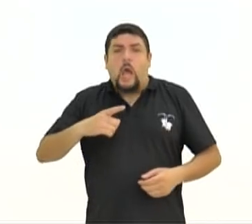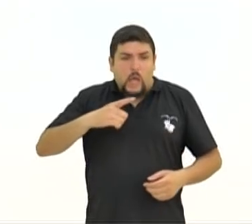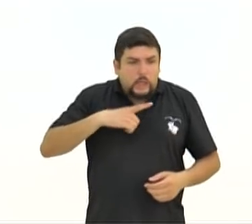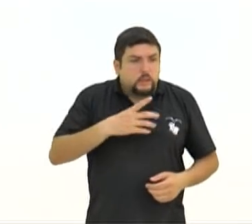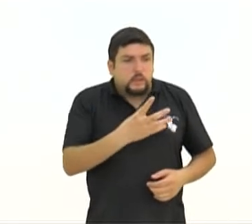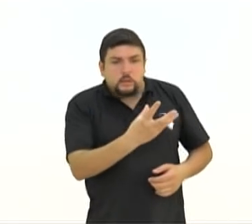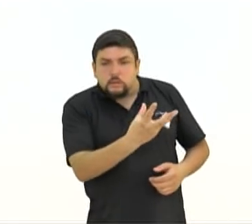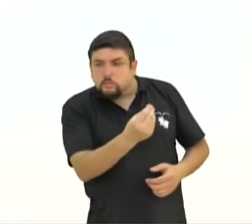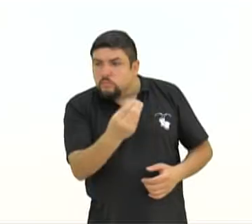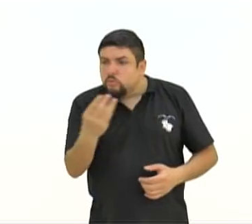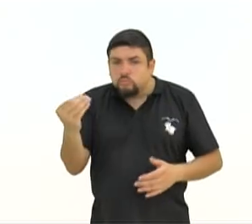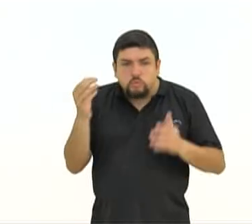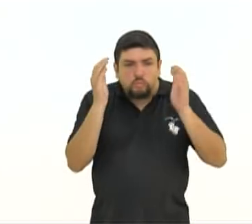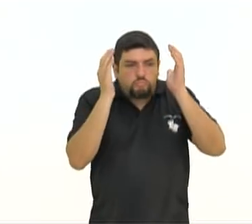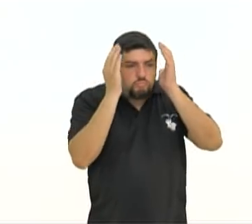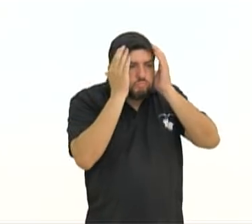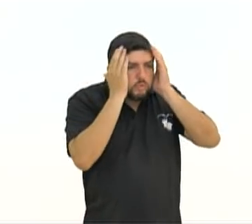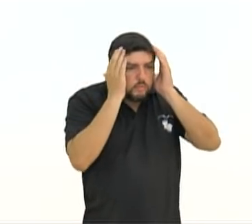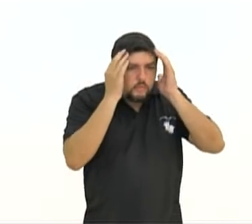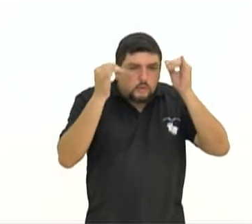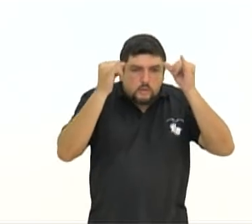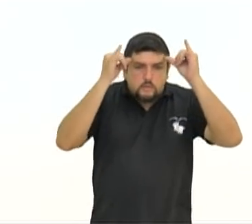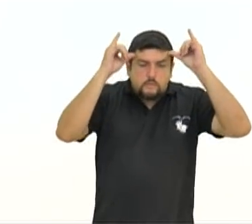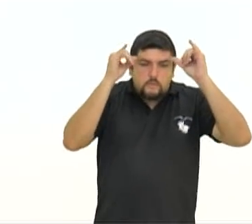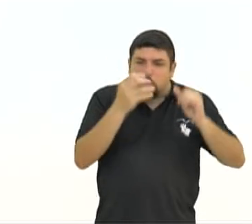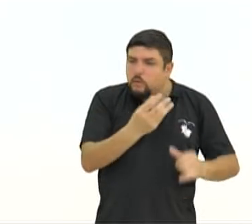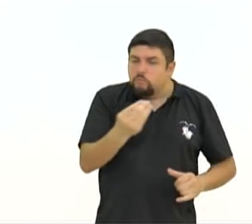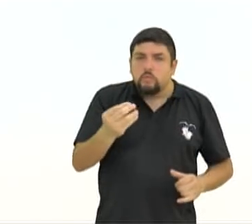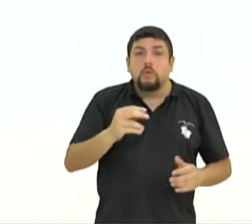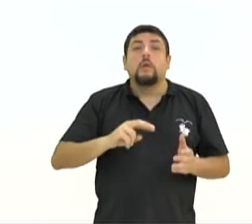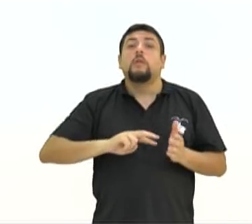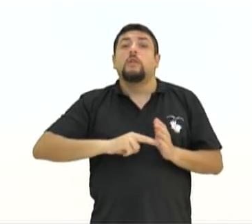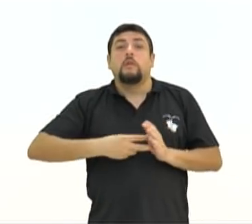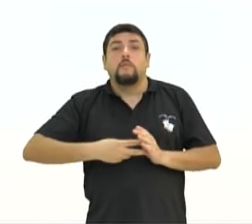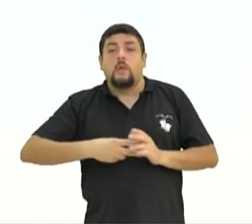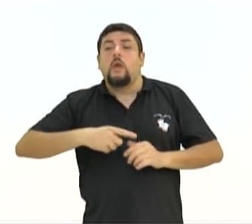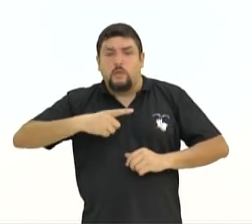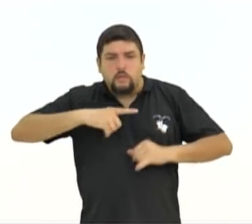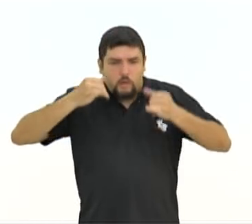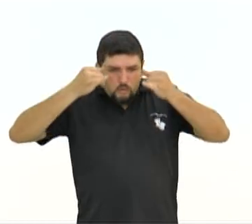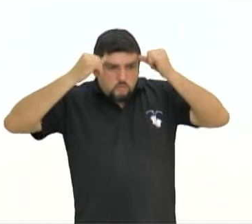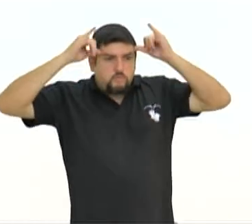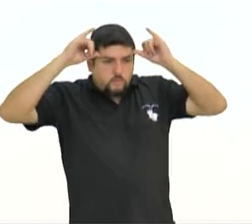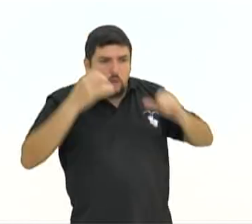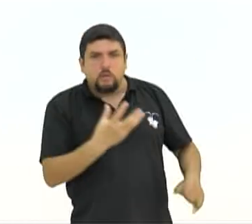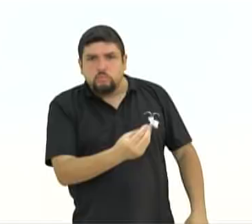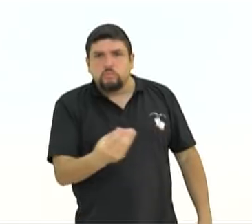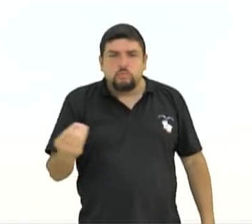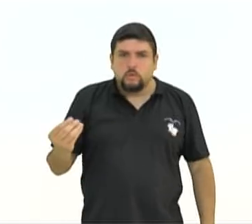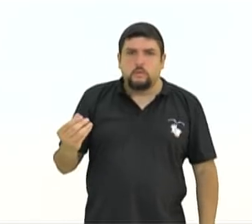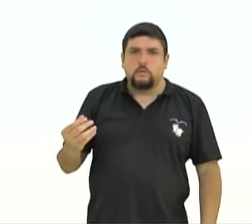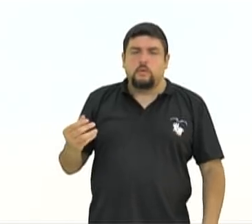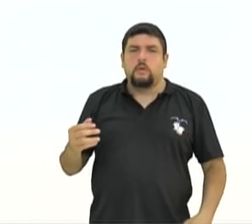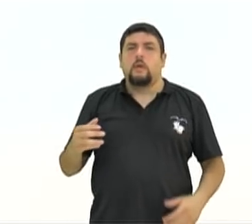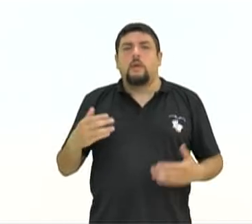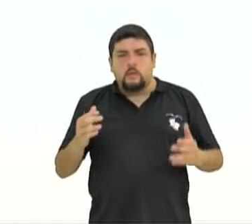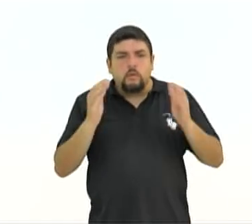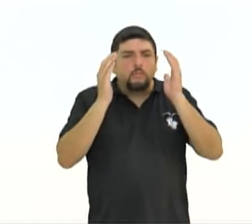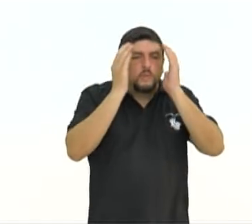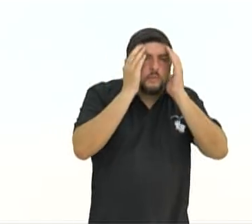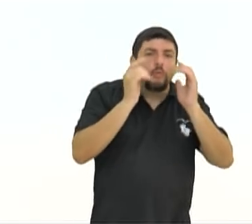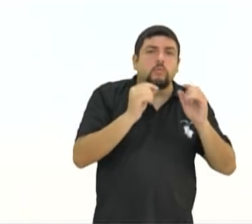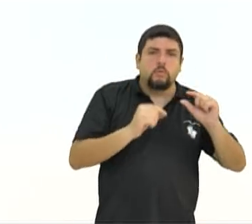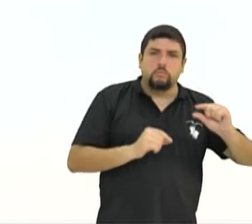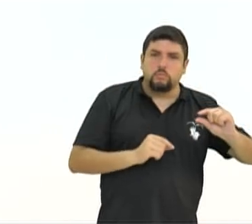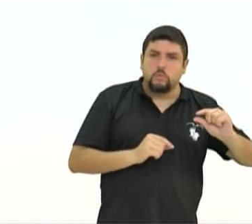tem muitas cabeças de vaca na minha fazenda. Né? Ele quer dizer que ele tem as vacas inteiras, não somente as cabeças. Né? Então ele pega uma parte para